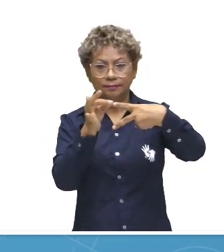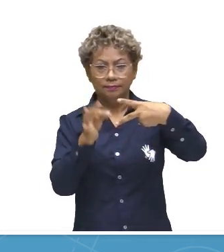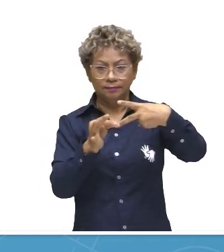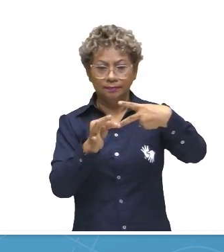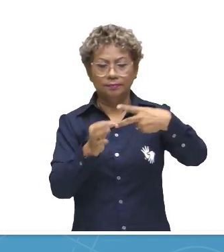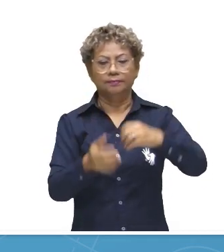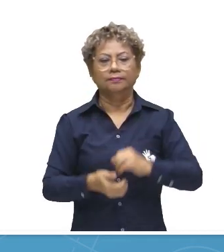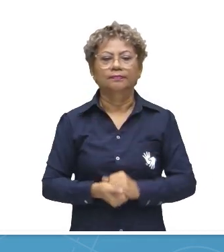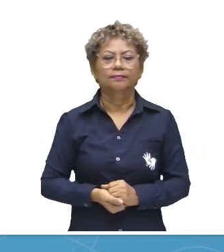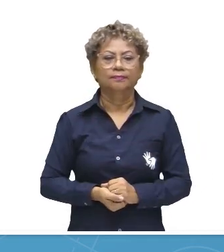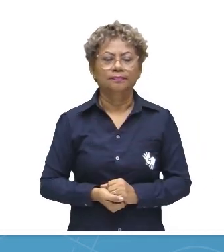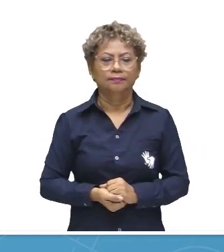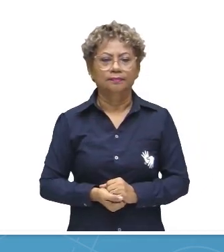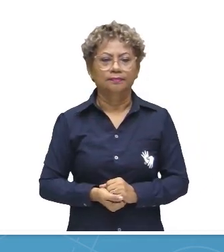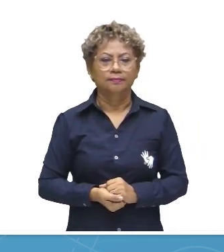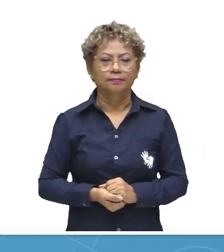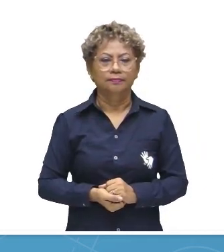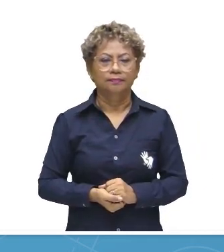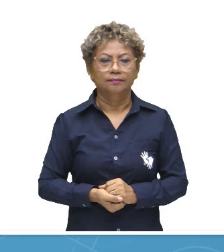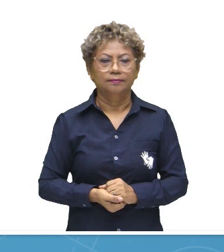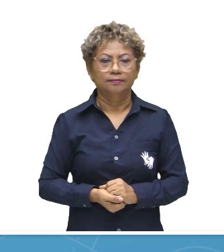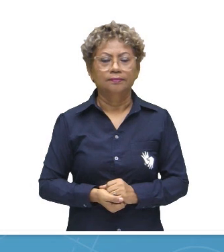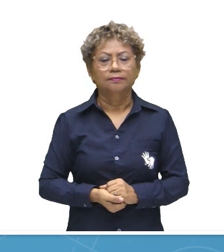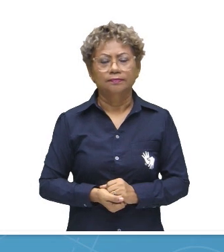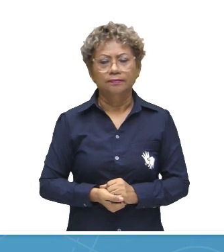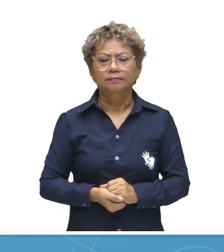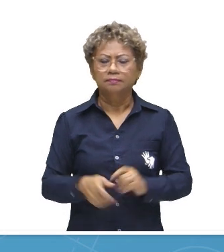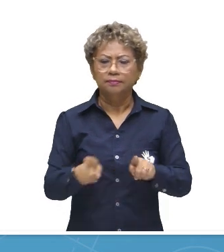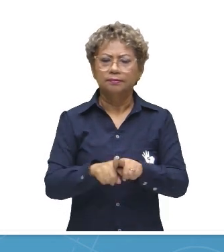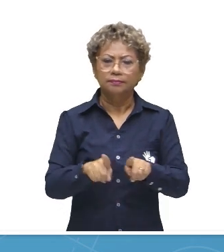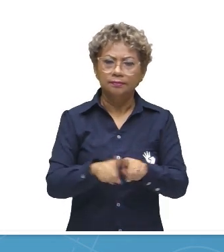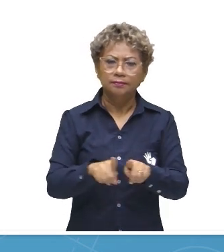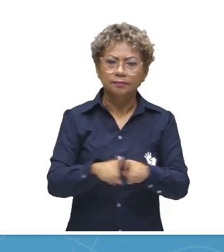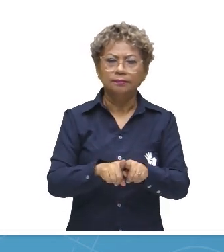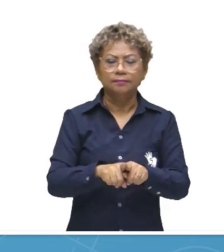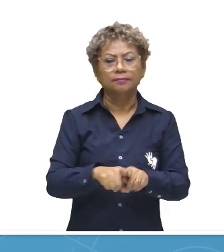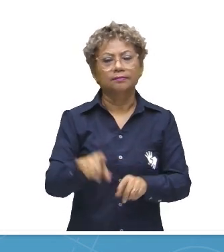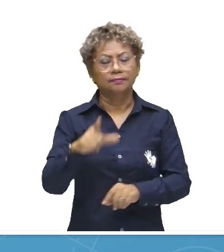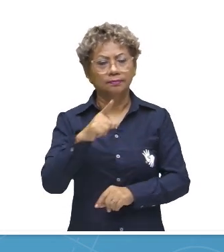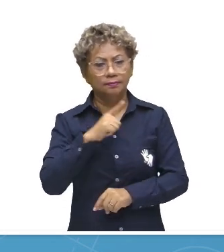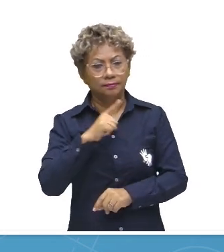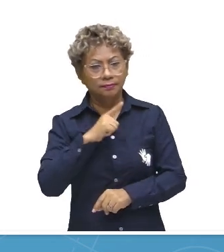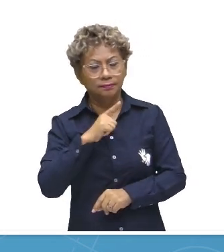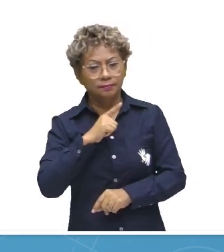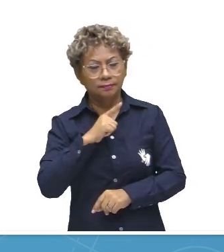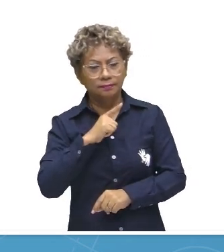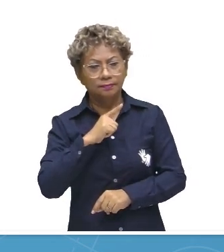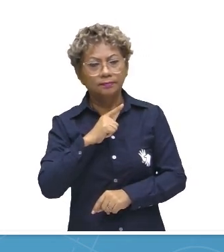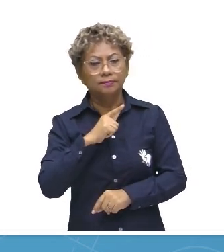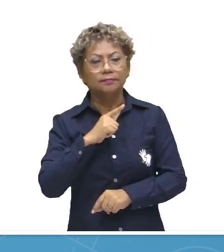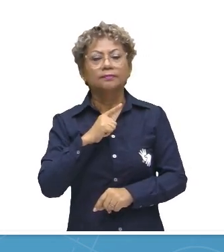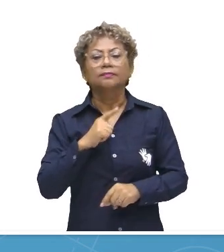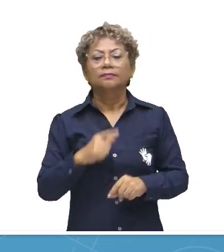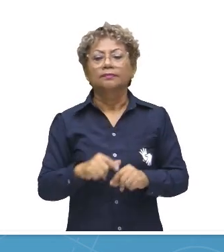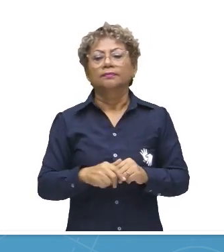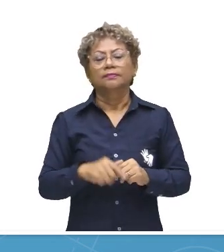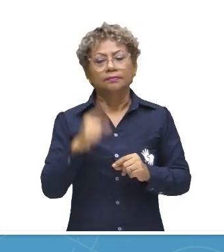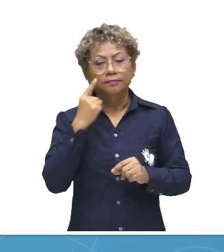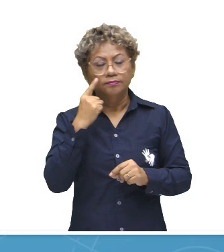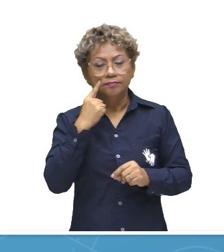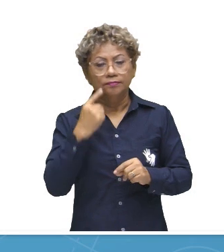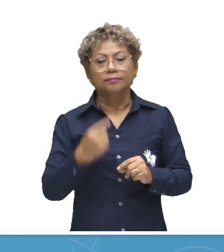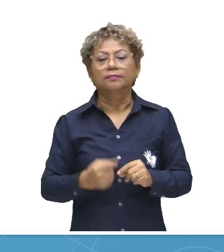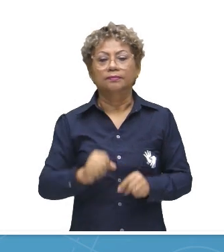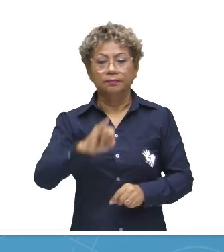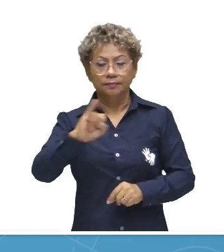Aí nós temos os polígonos não regulares, né? Ou não convexos, são chamados de côncavos, né?